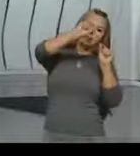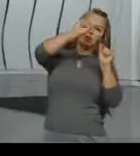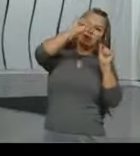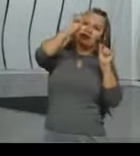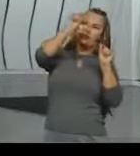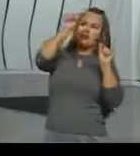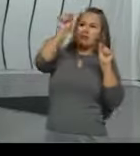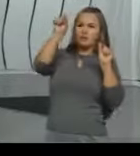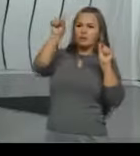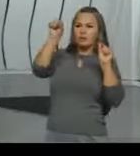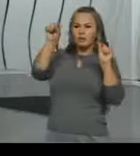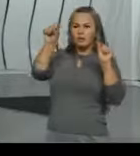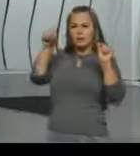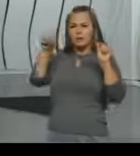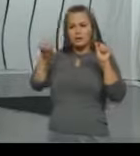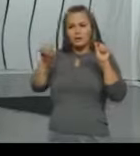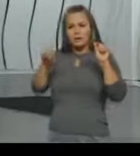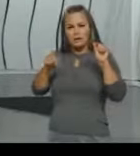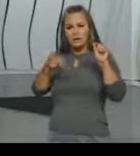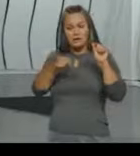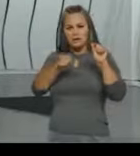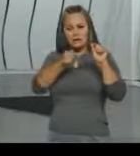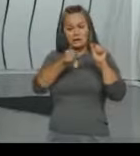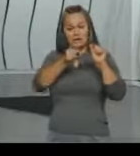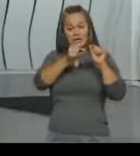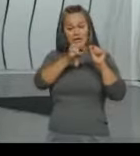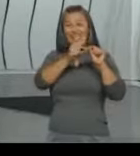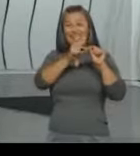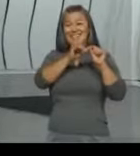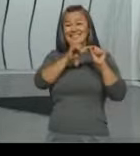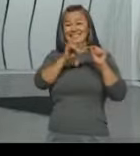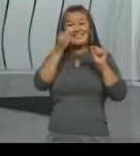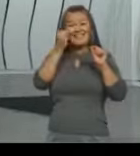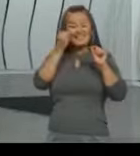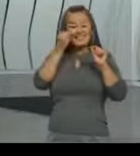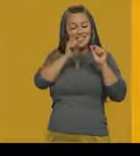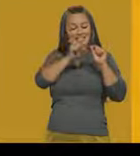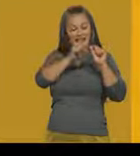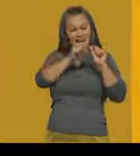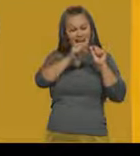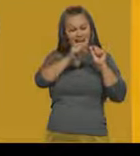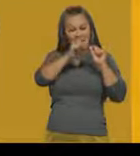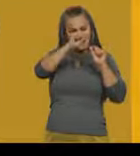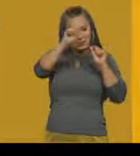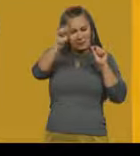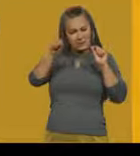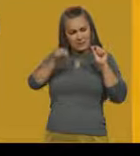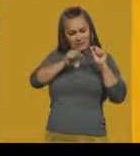de um círculo se ele fosse aberto e virasse uma linha reta, né? Eu colocaria assim, ó.